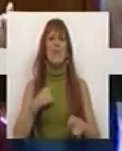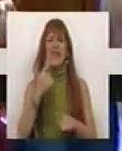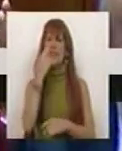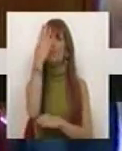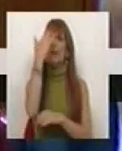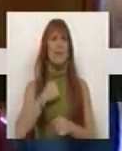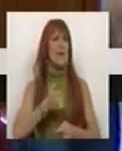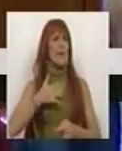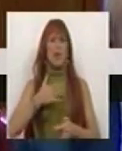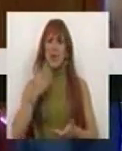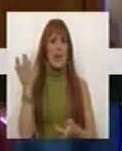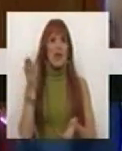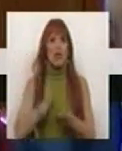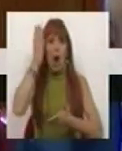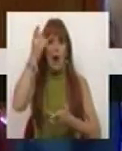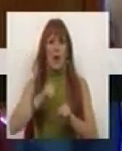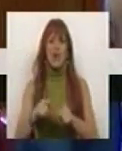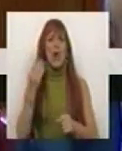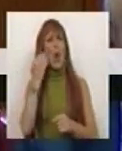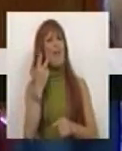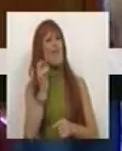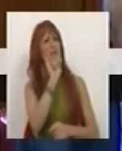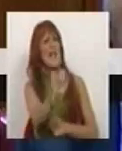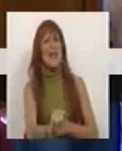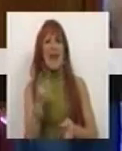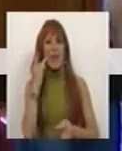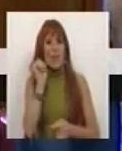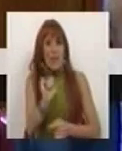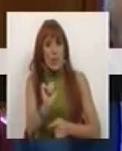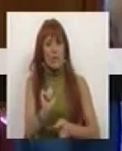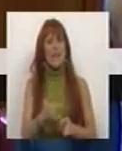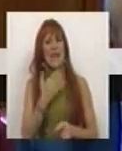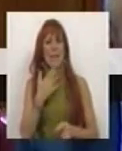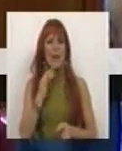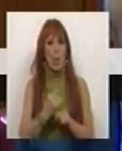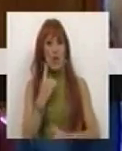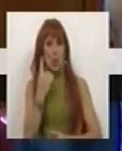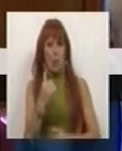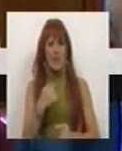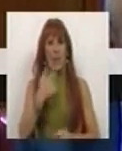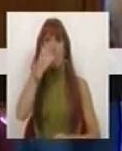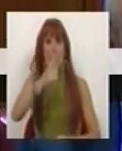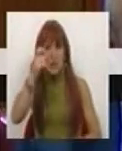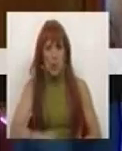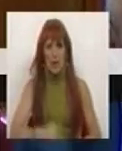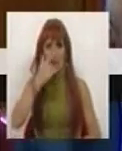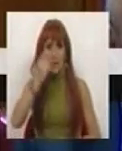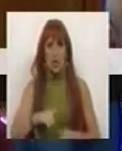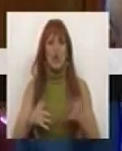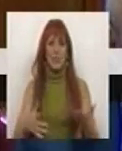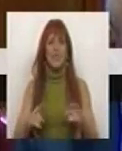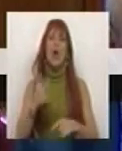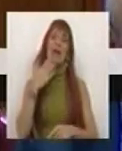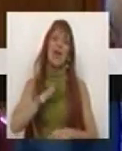seu património. Assenta no seu modo de vida, e o modo de vida depende de uma coisa: pessoas